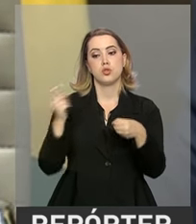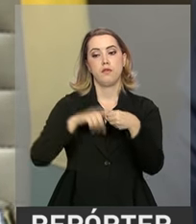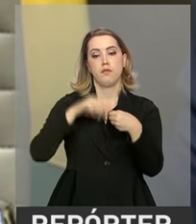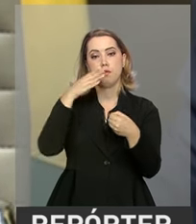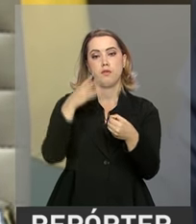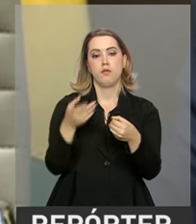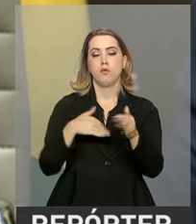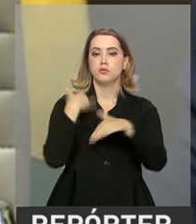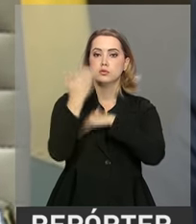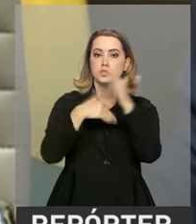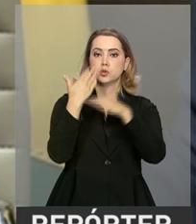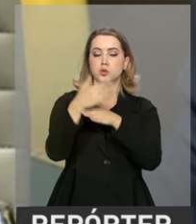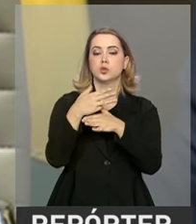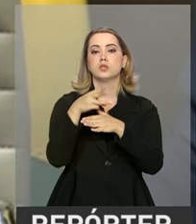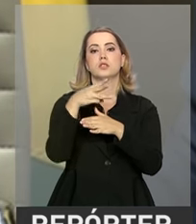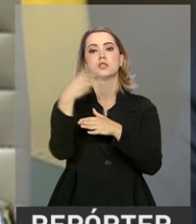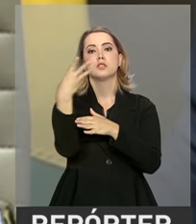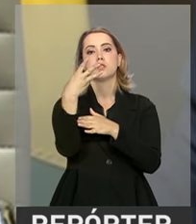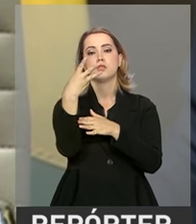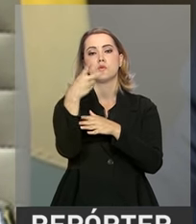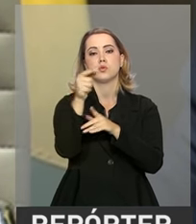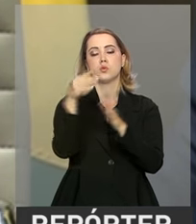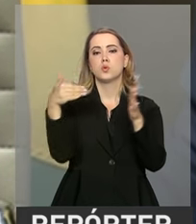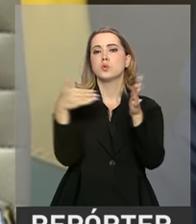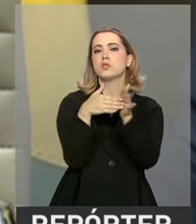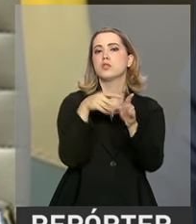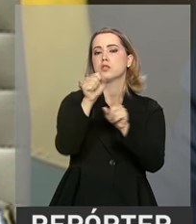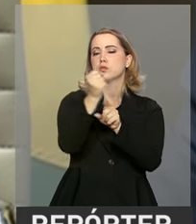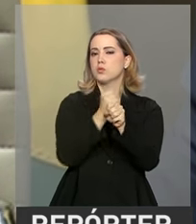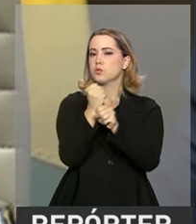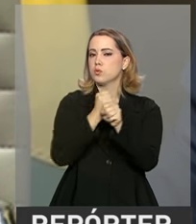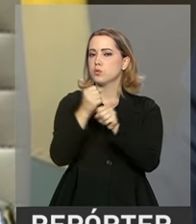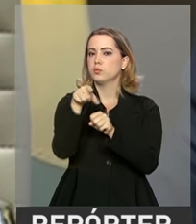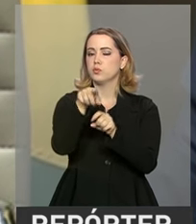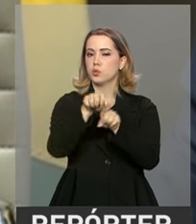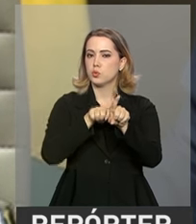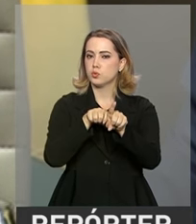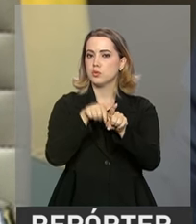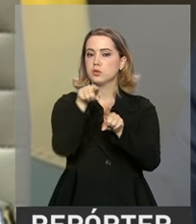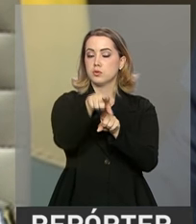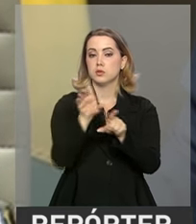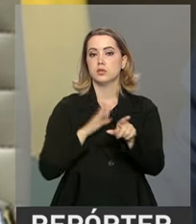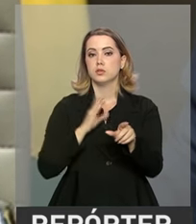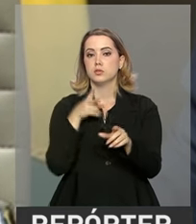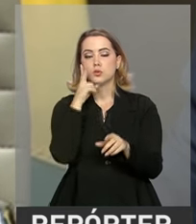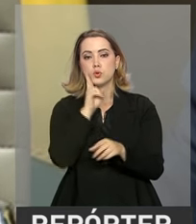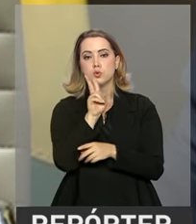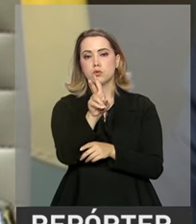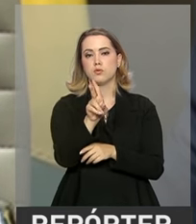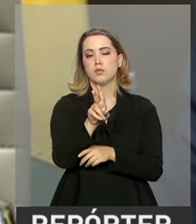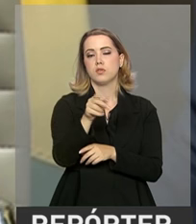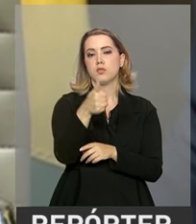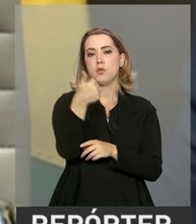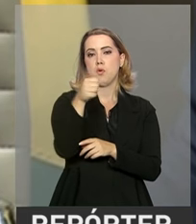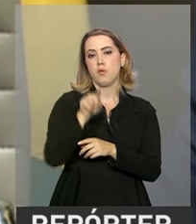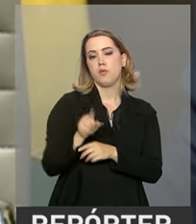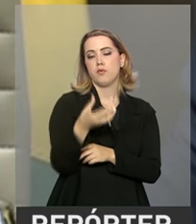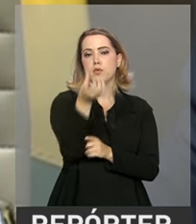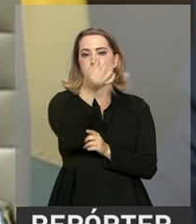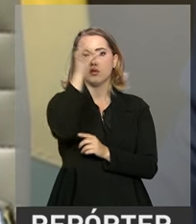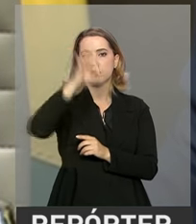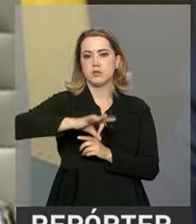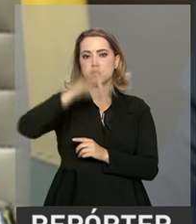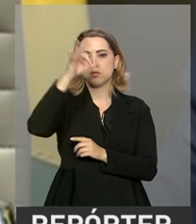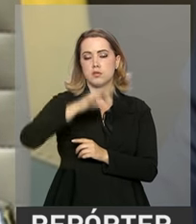último trimestre, levemente, e publicamos uma previsão de crescimento de